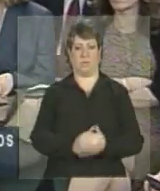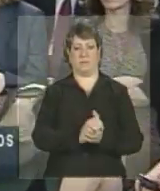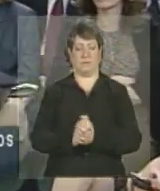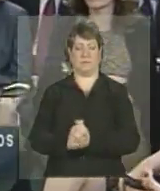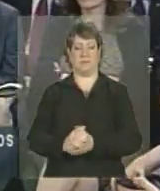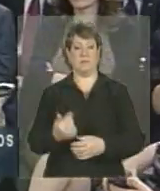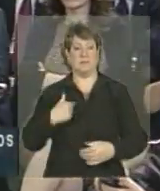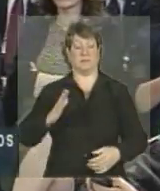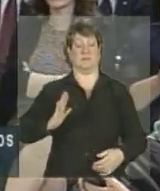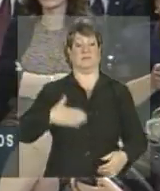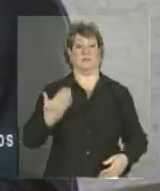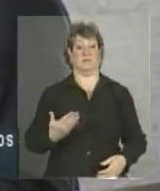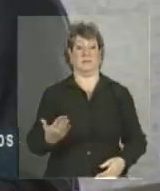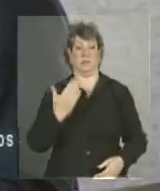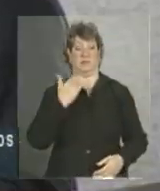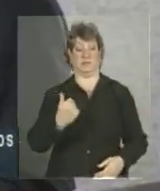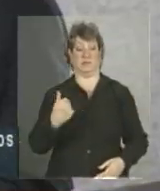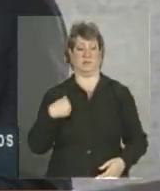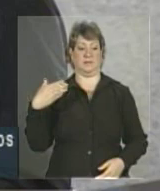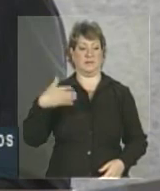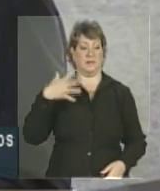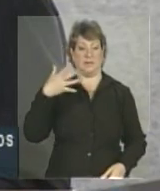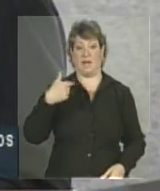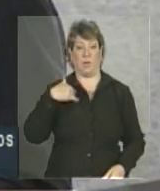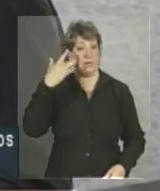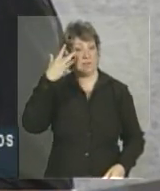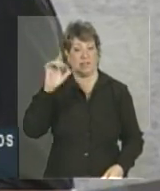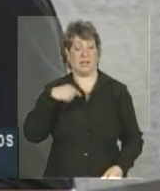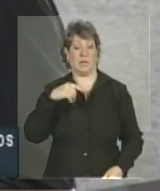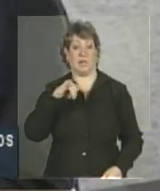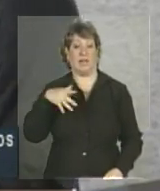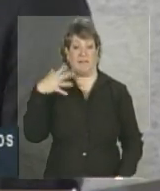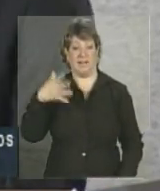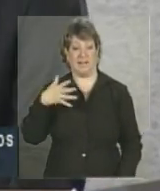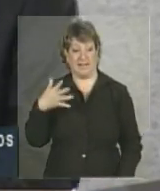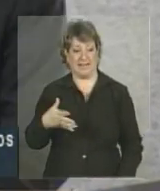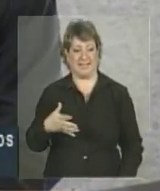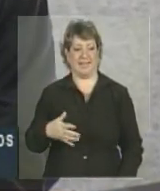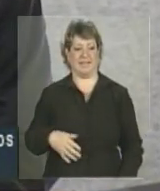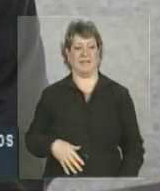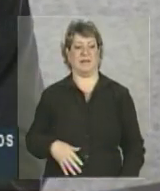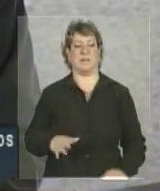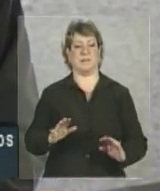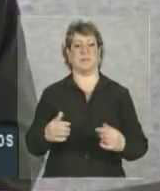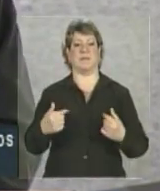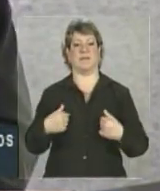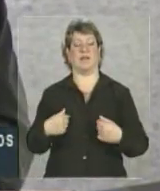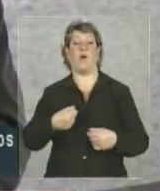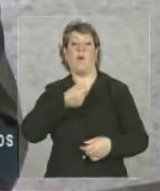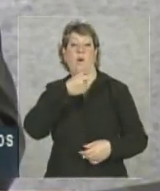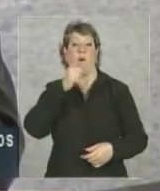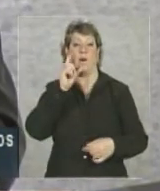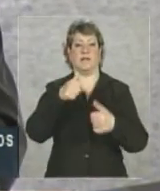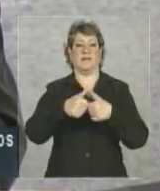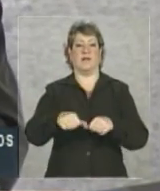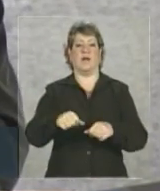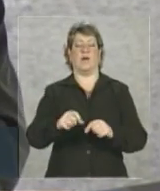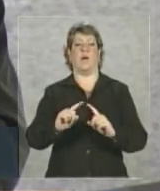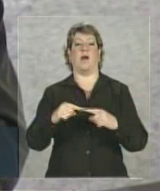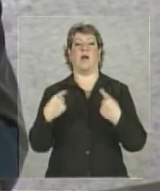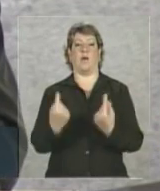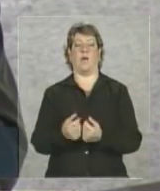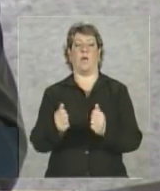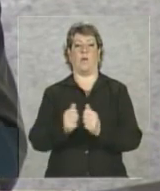pego meio de surpresa, sabia nem que ia falar, presidenta, mas tivemos ontem numa reunião